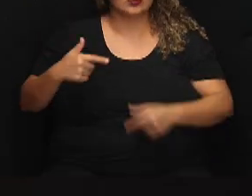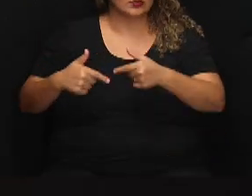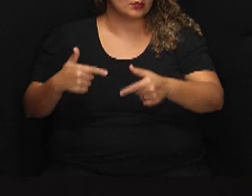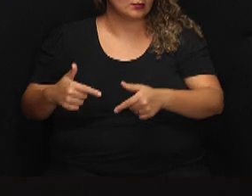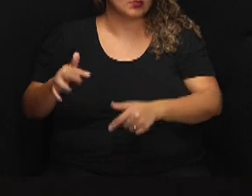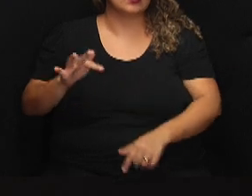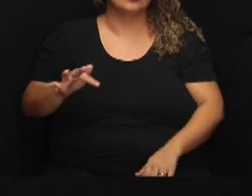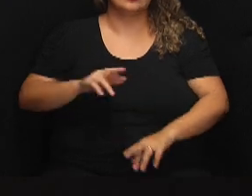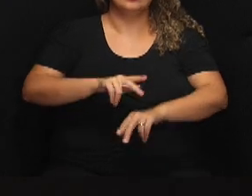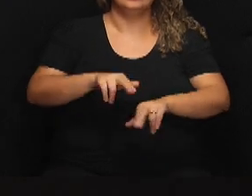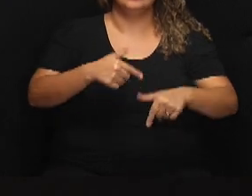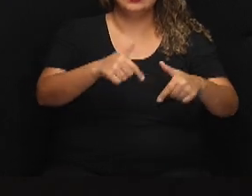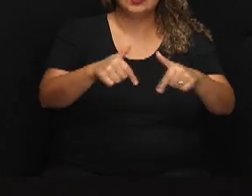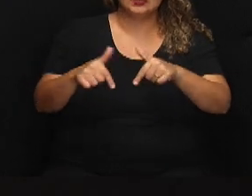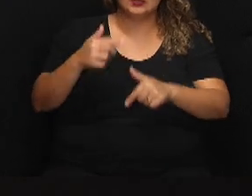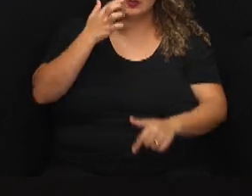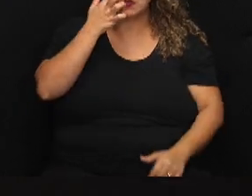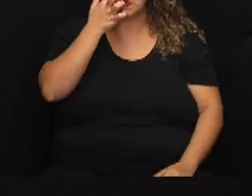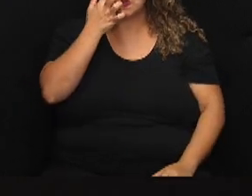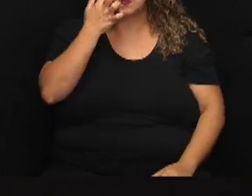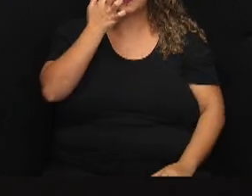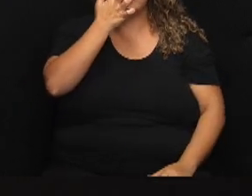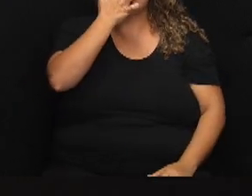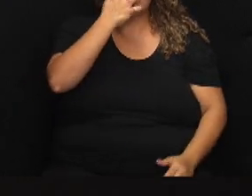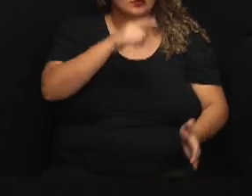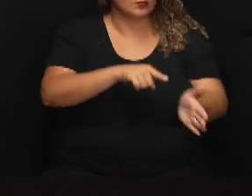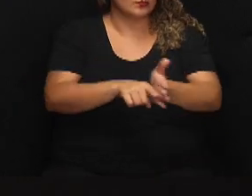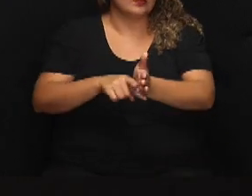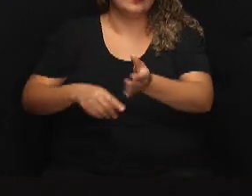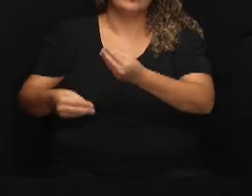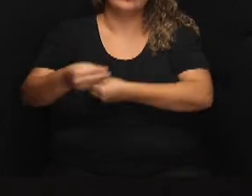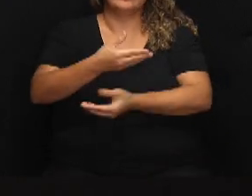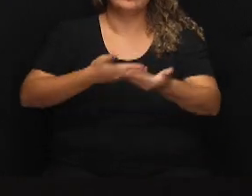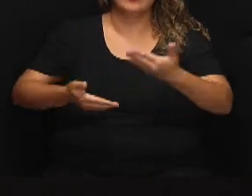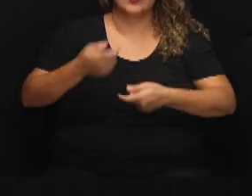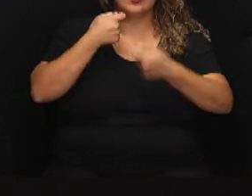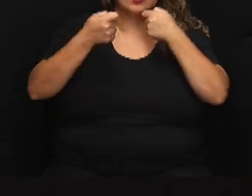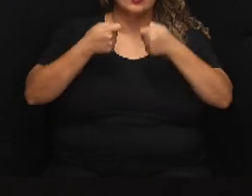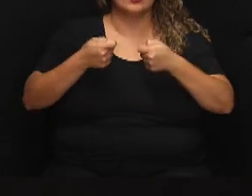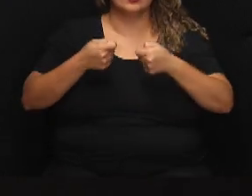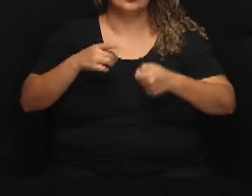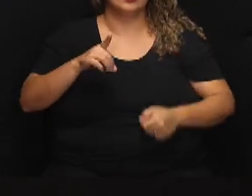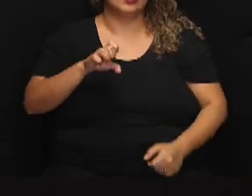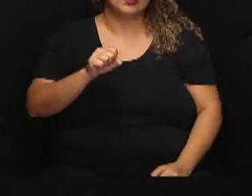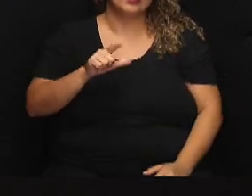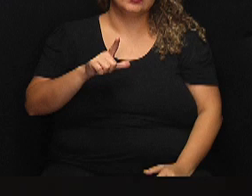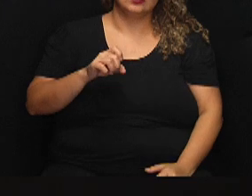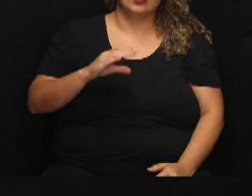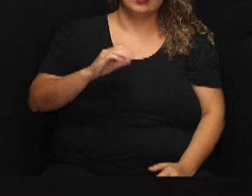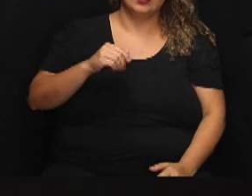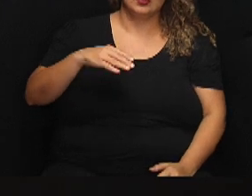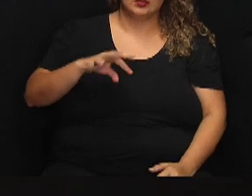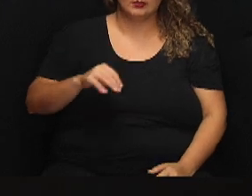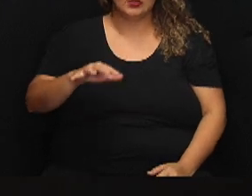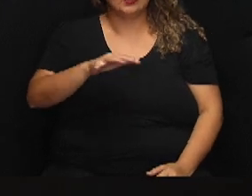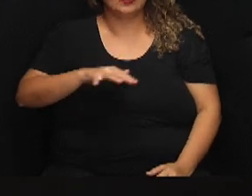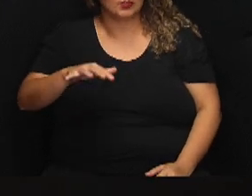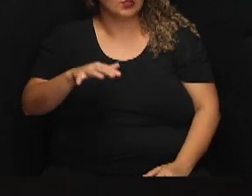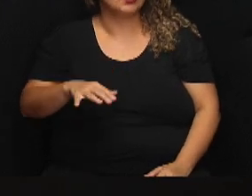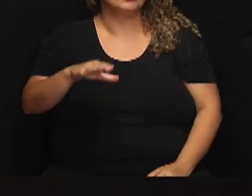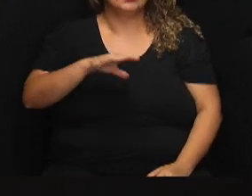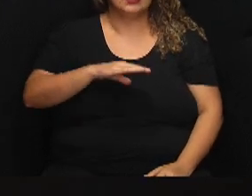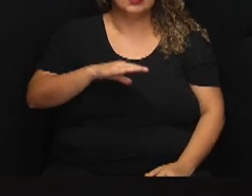Muitos trabalhos, né, muitos das pesquisas, elas envolvem entrevistas, envolvem deslocamento, envolve você estar em campo, estar na cidade,